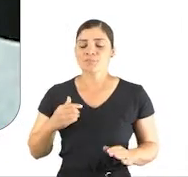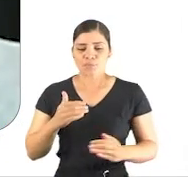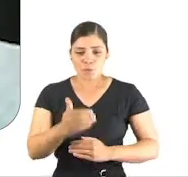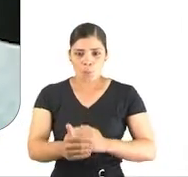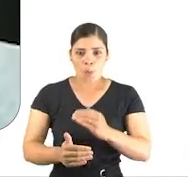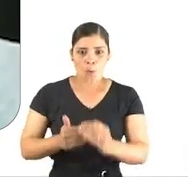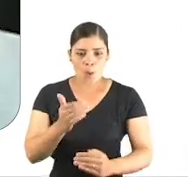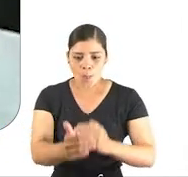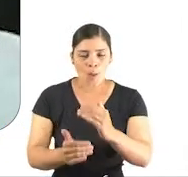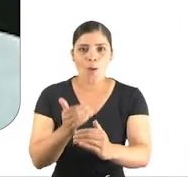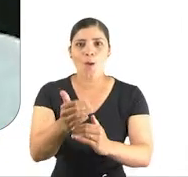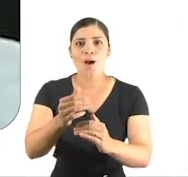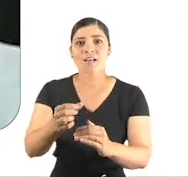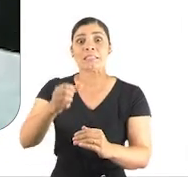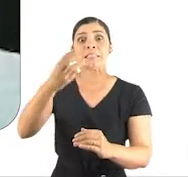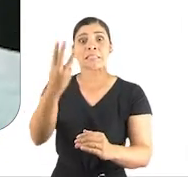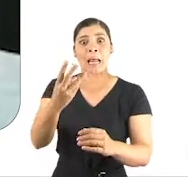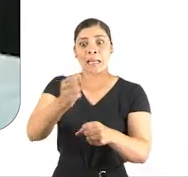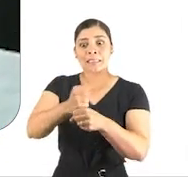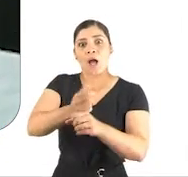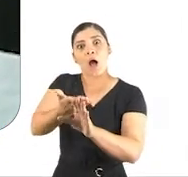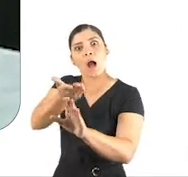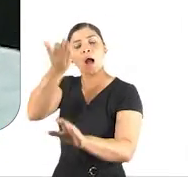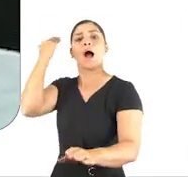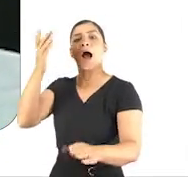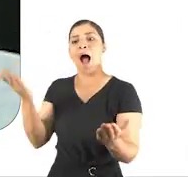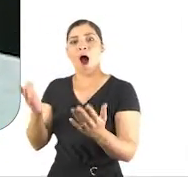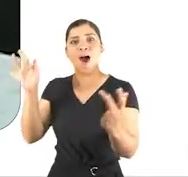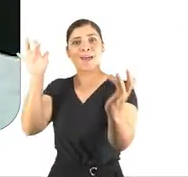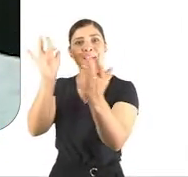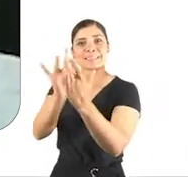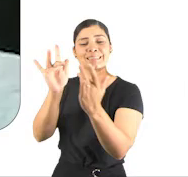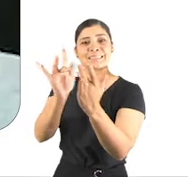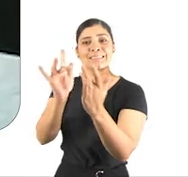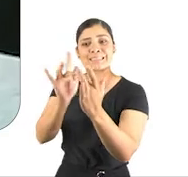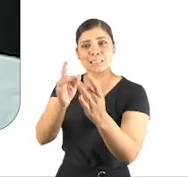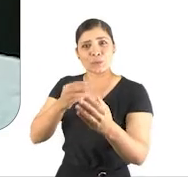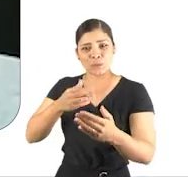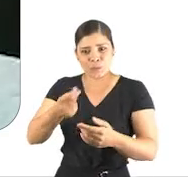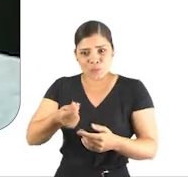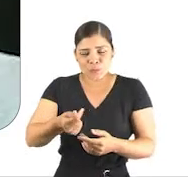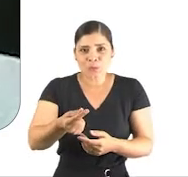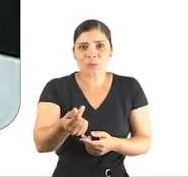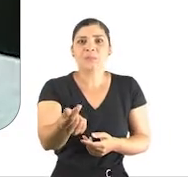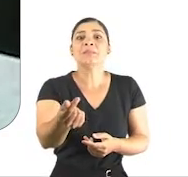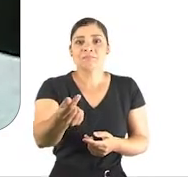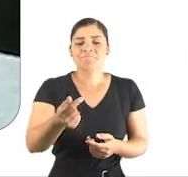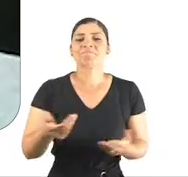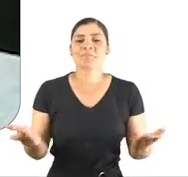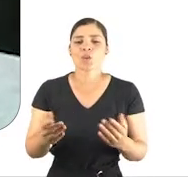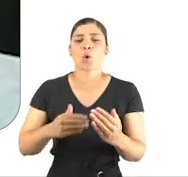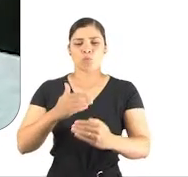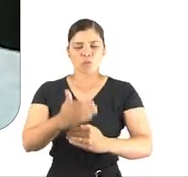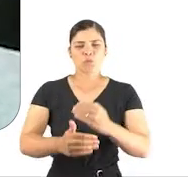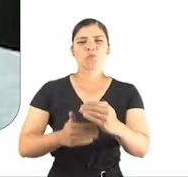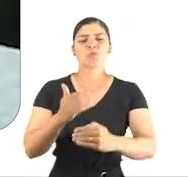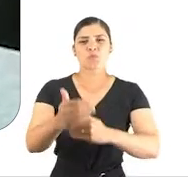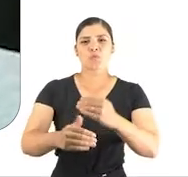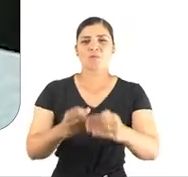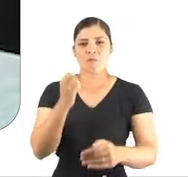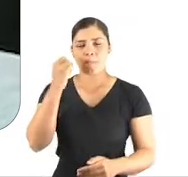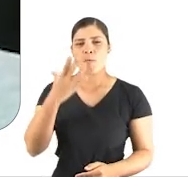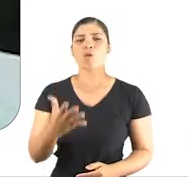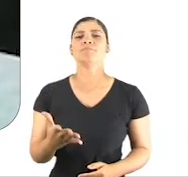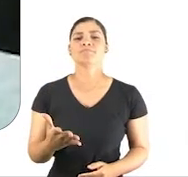há 3 anos atrás, nós já estamos com 3 anos de relacionamento, gerando essa eficiência. Uma frase me marcou muito